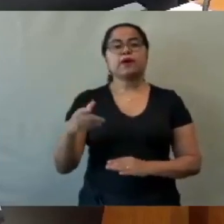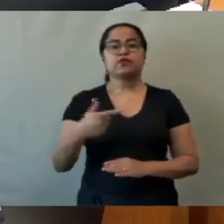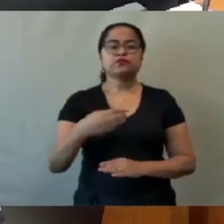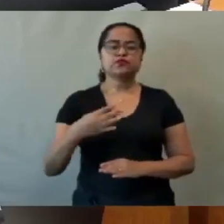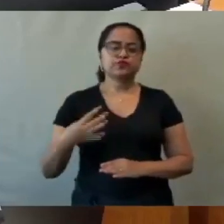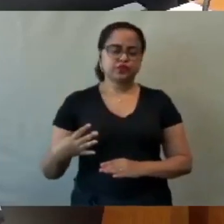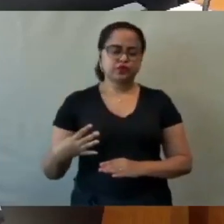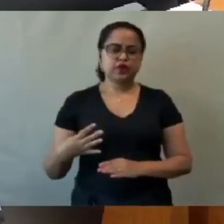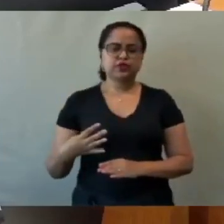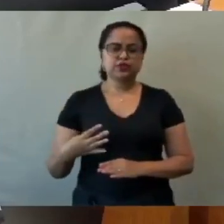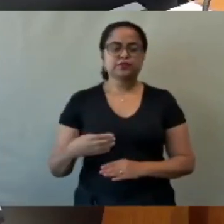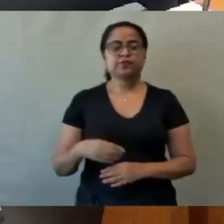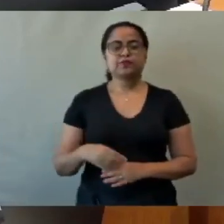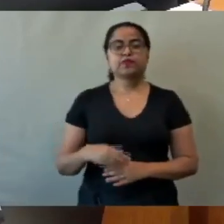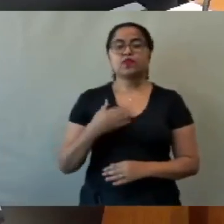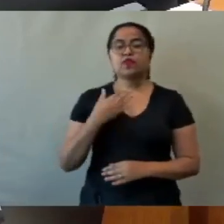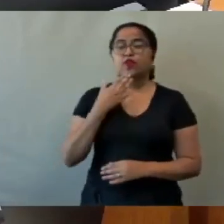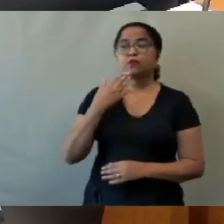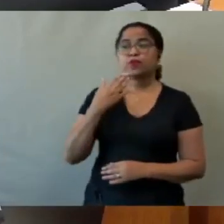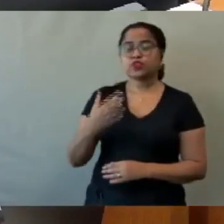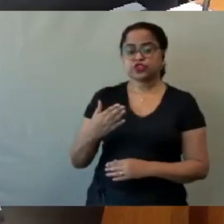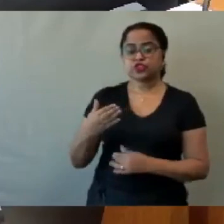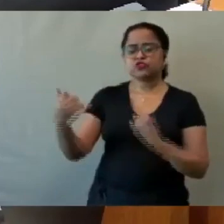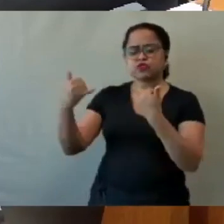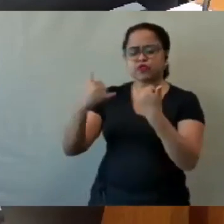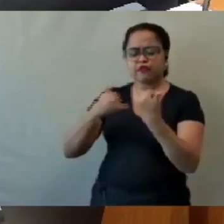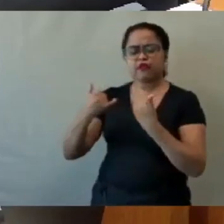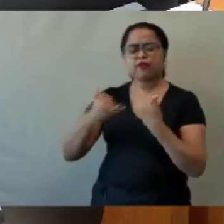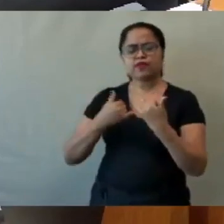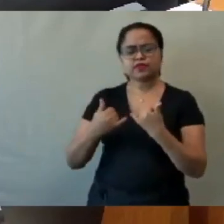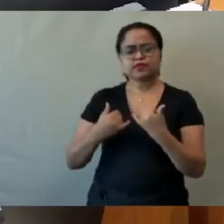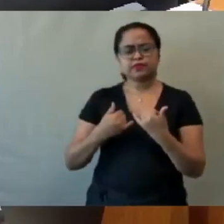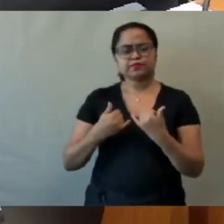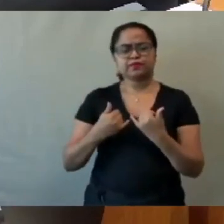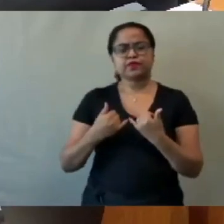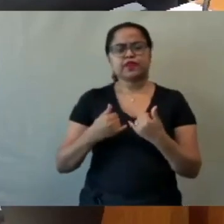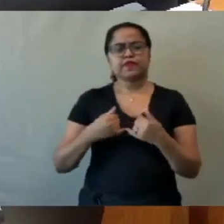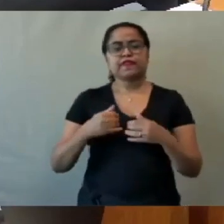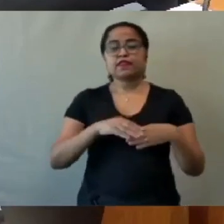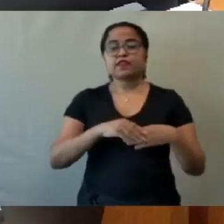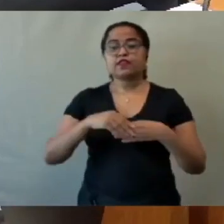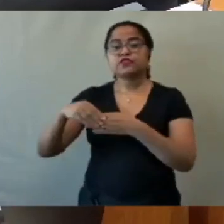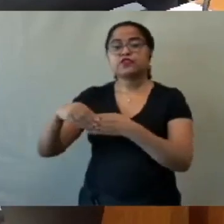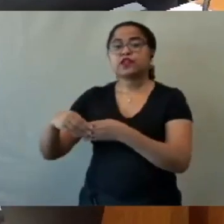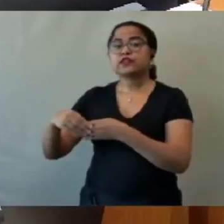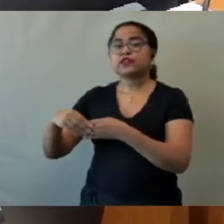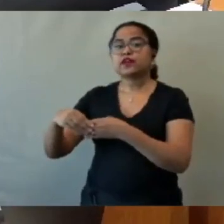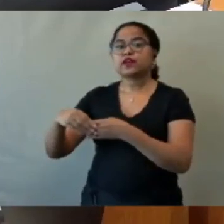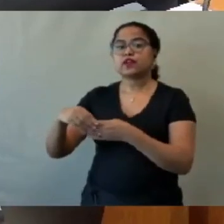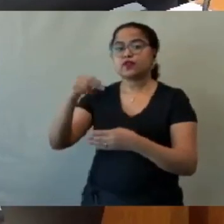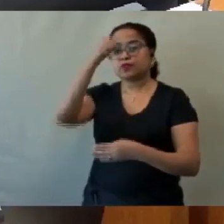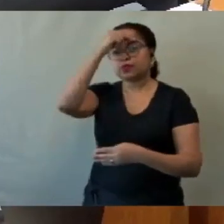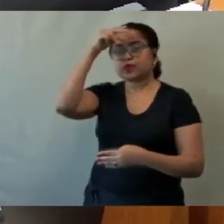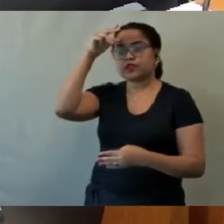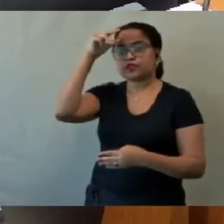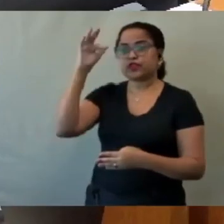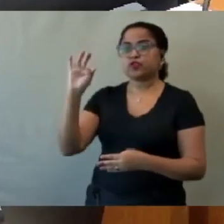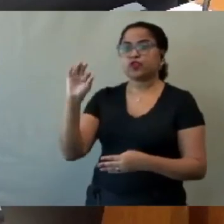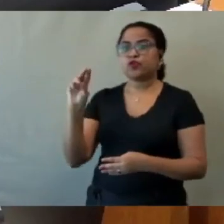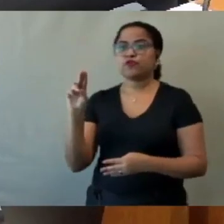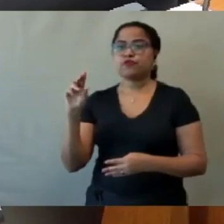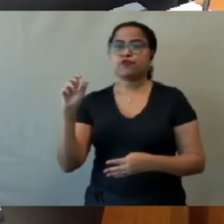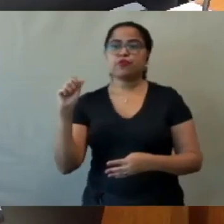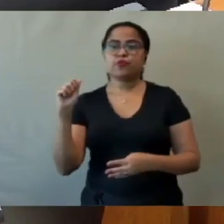797/2024. Solicitação, pedido de informação. Destinatário, prefeito de Belo Horizonte,